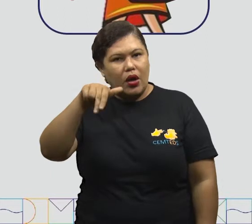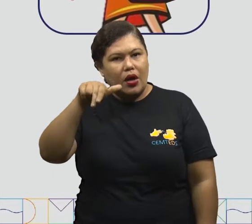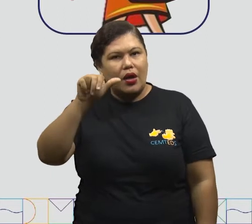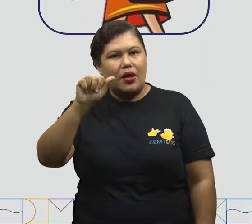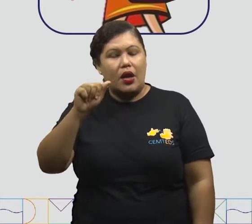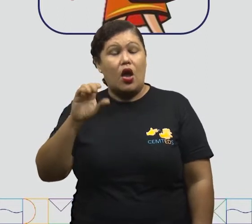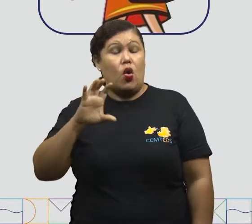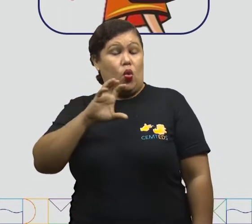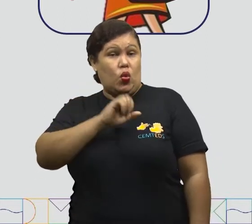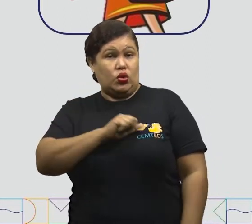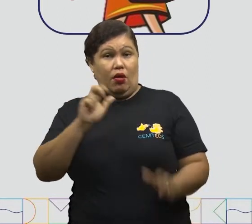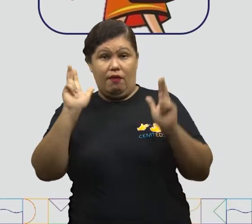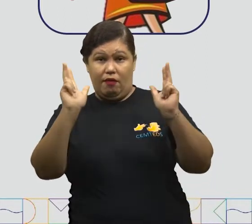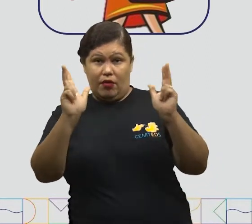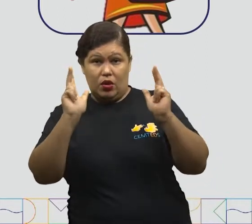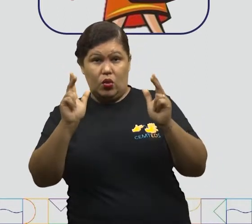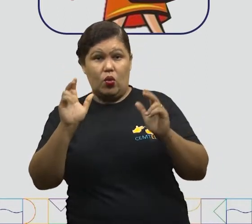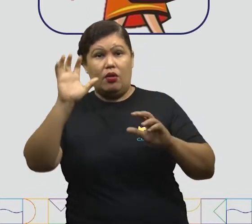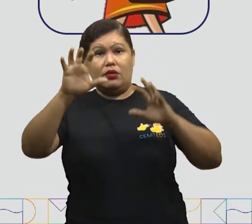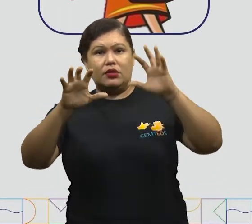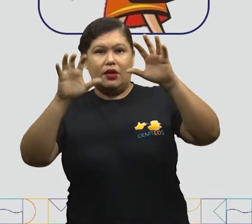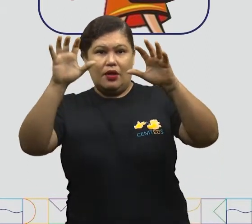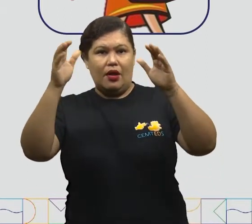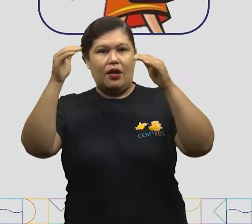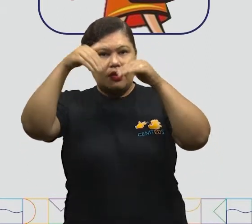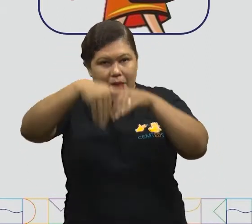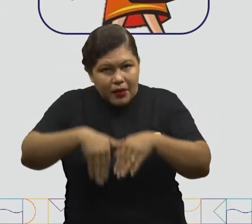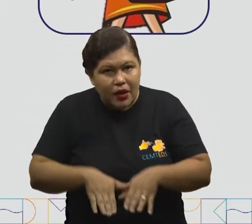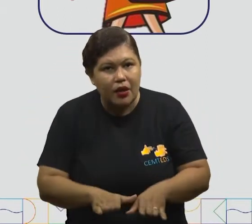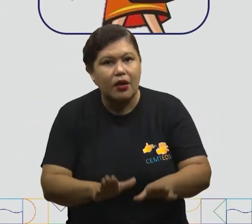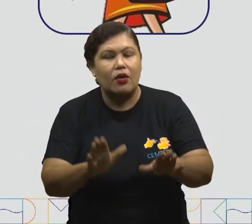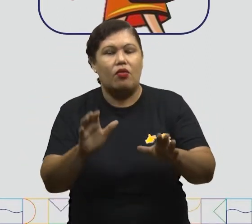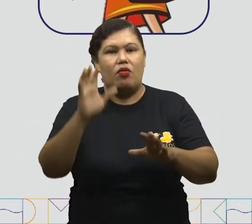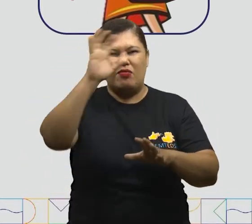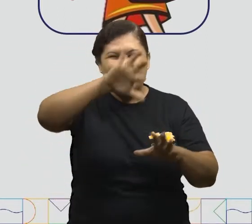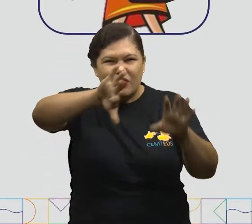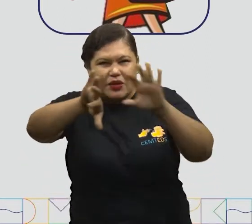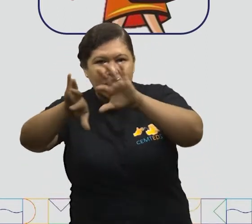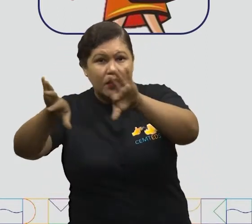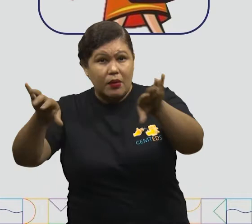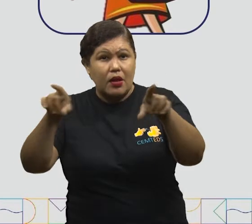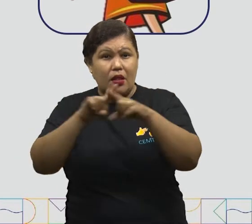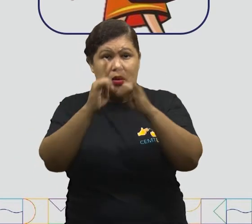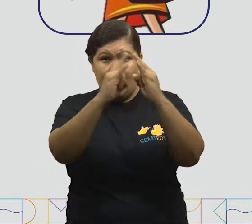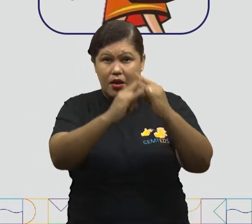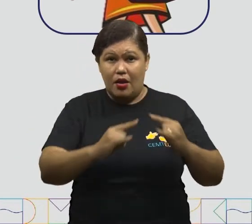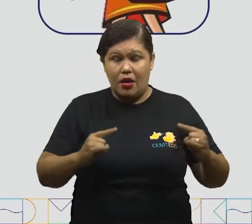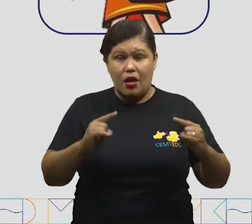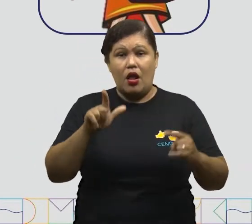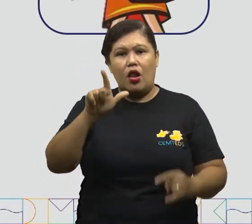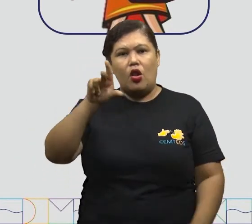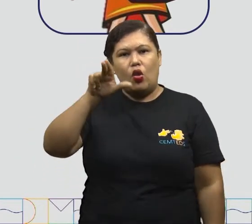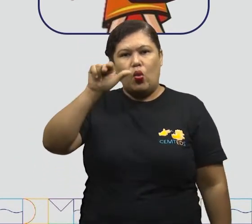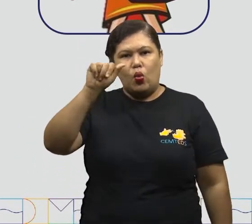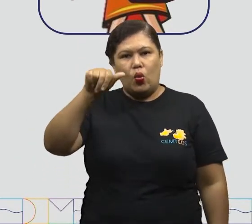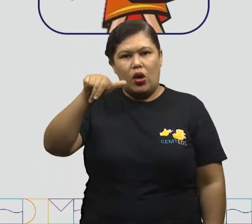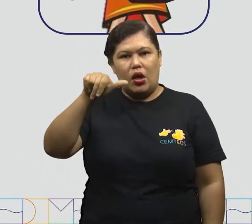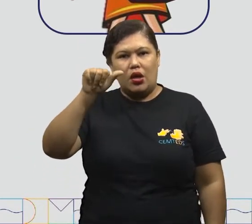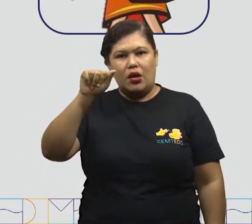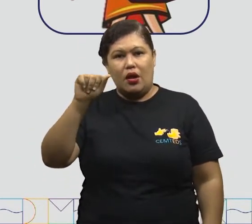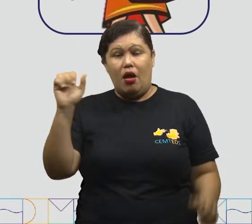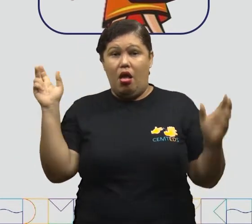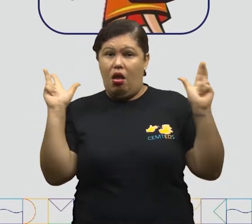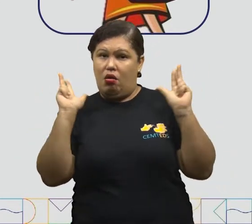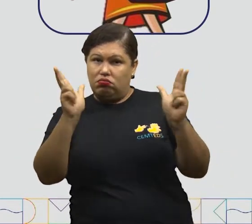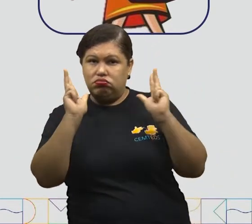de aventura. Escalada, mergulho, trilha, acampamento. Luana era simplesmente